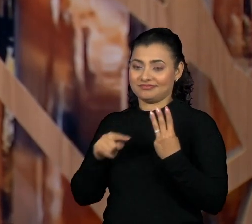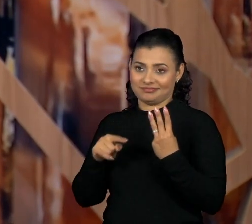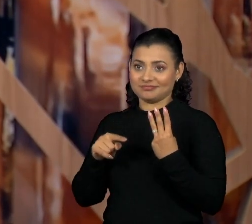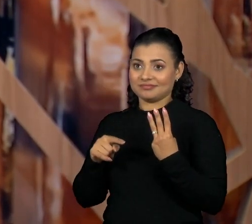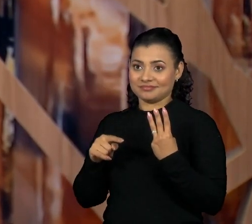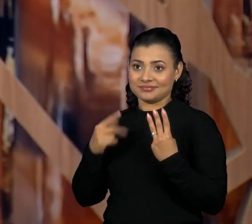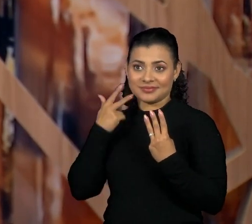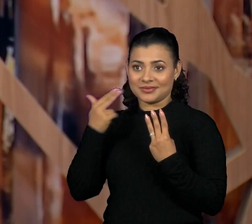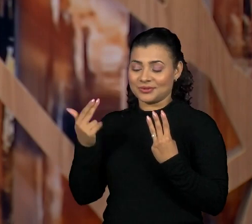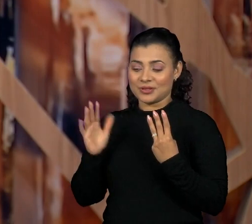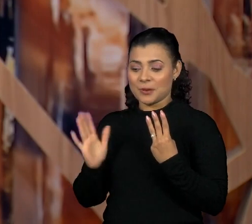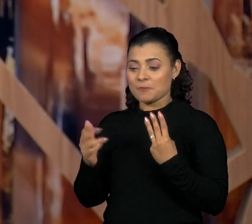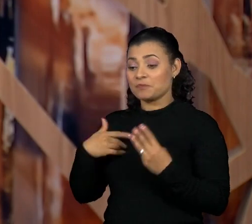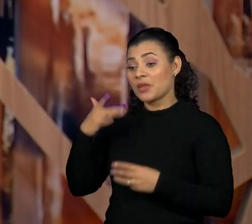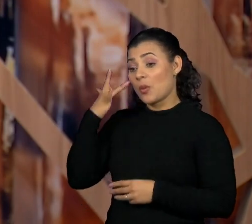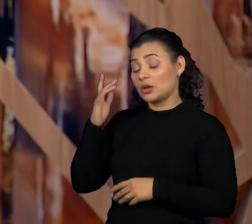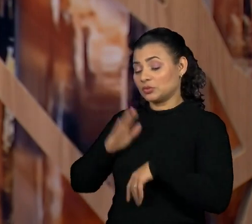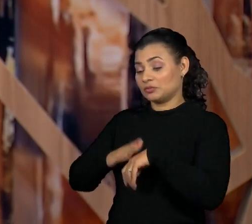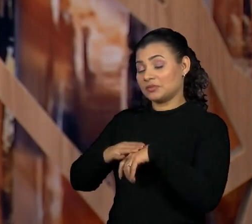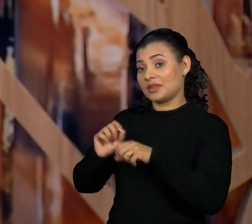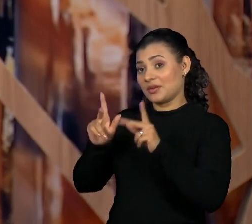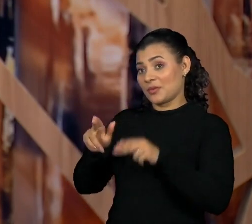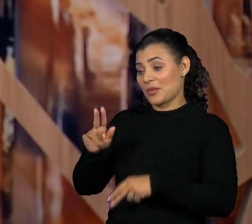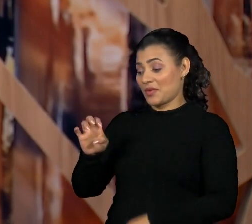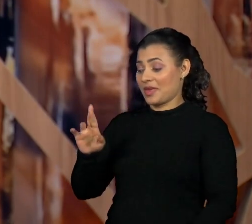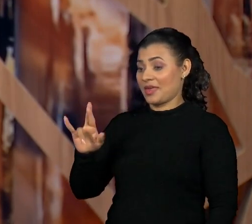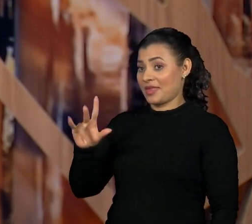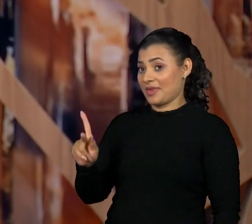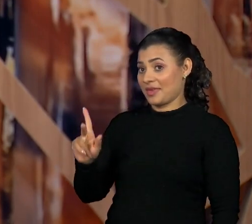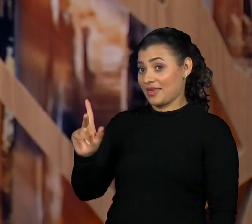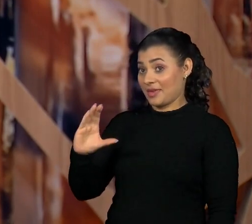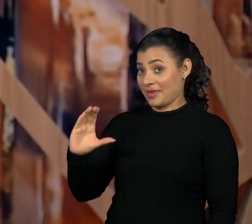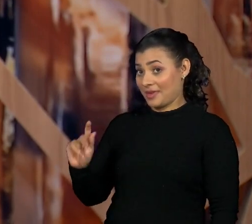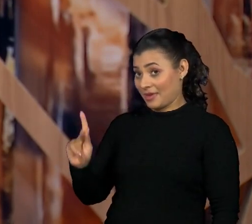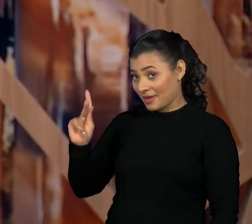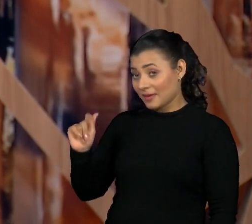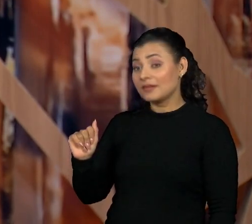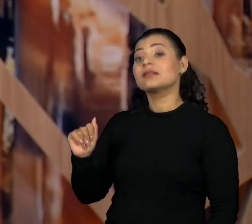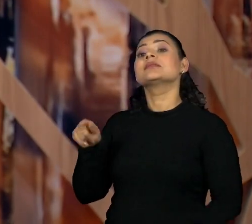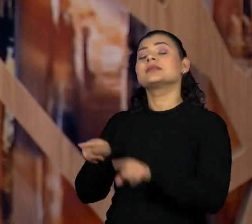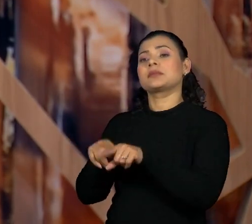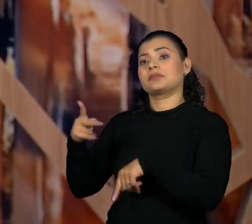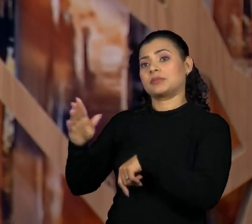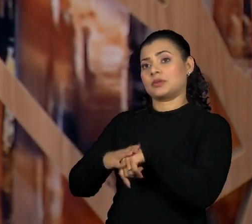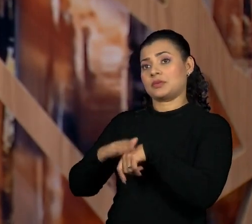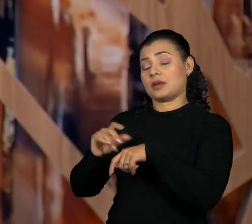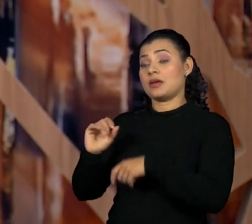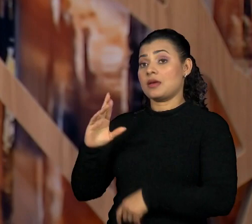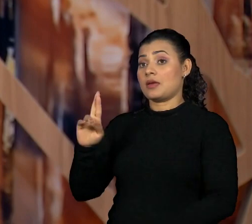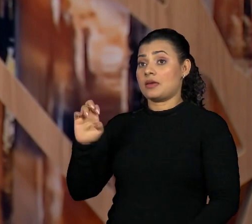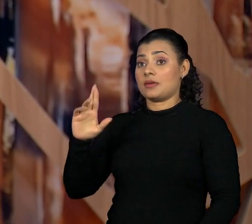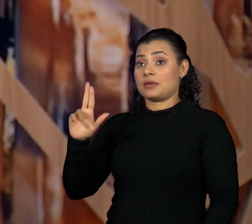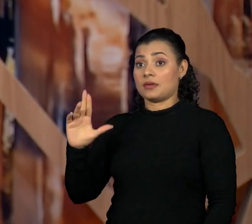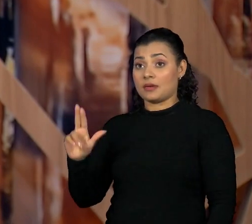acho que, como a Érica, o vetor disso tudo, que de alguma